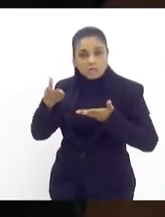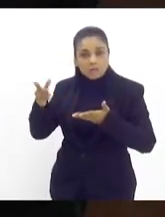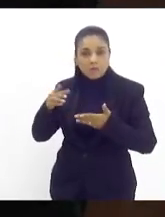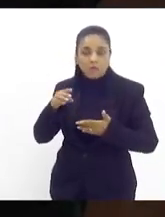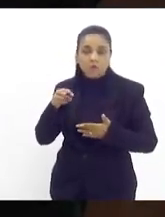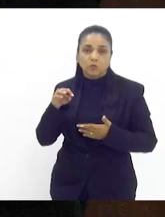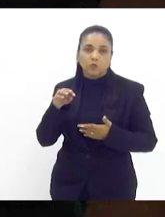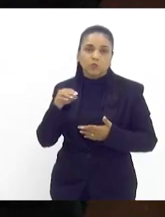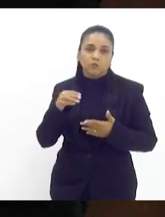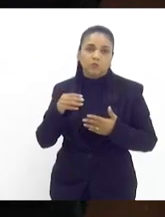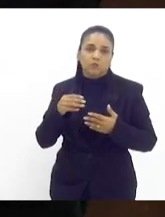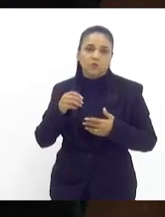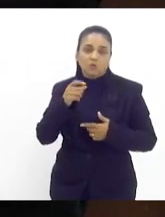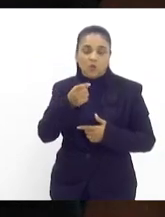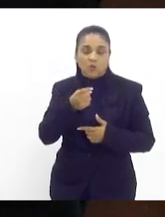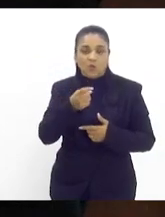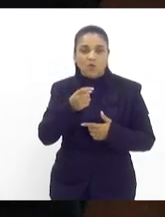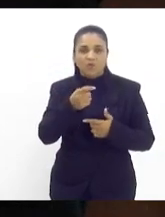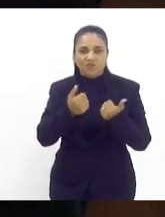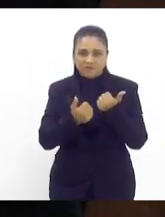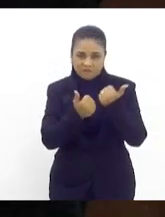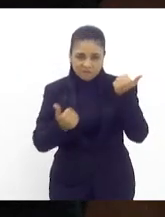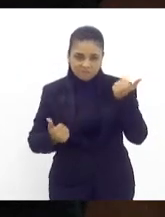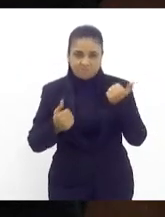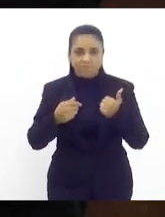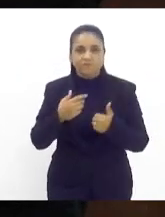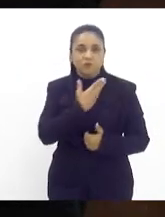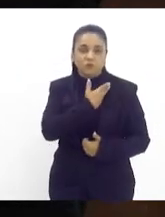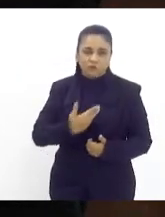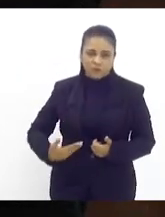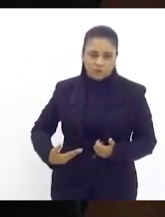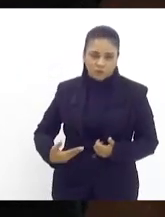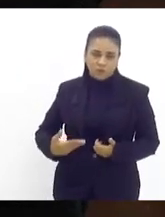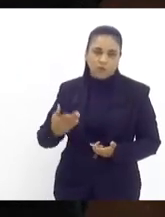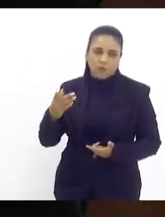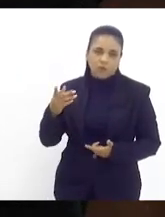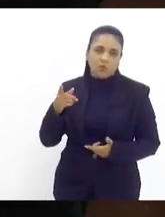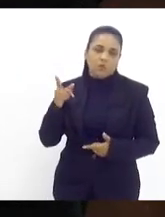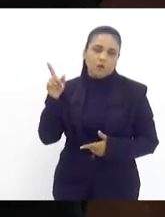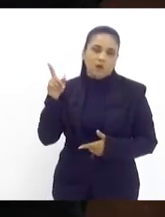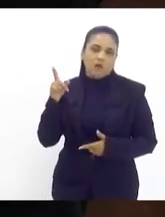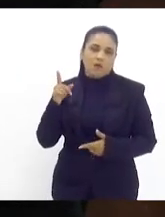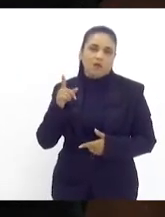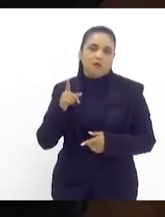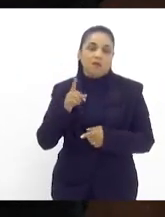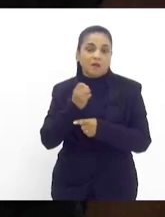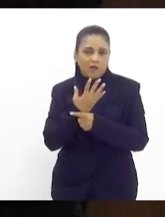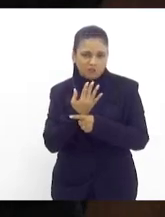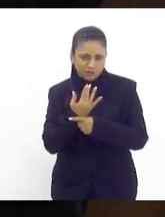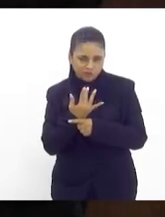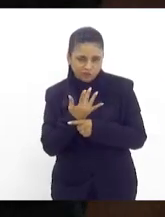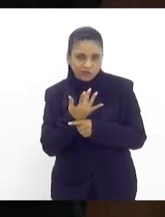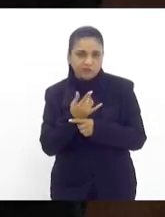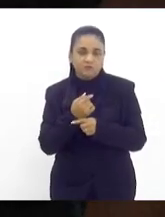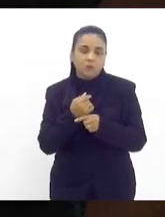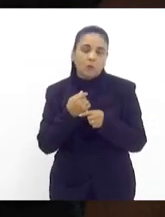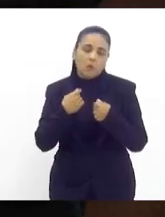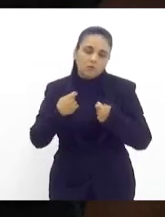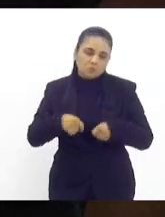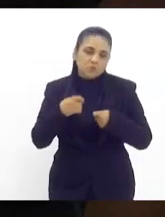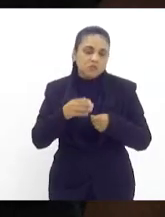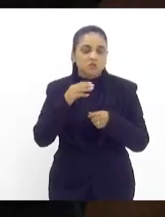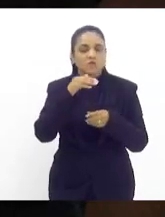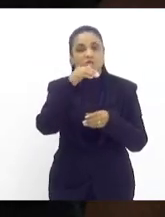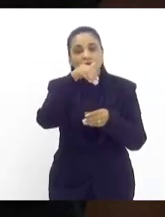de Caxias e já estourou o meu horário. Por isso que eu queria... Fiz aquele apelo. Aí eu queria votar nos